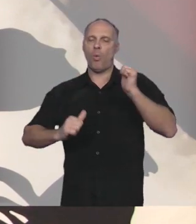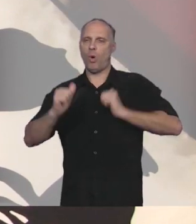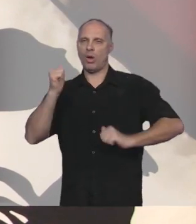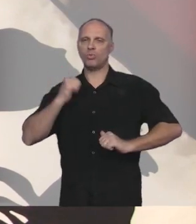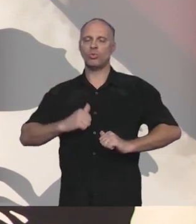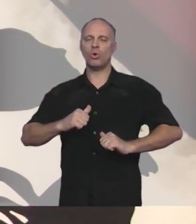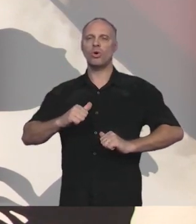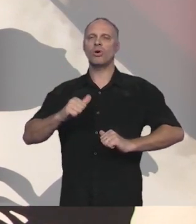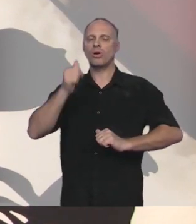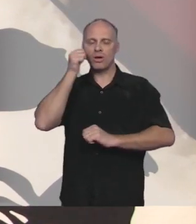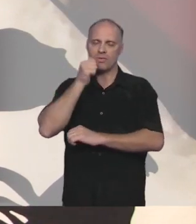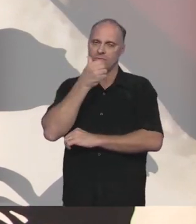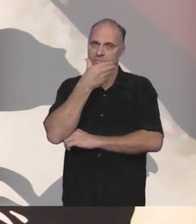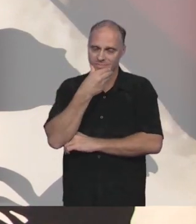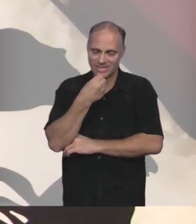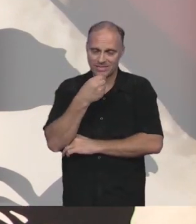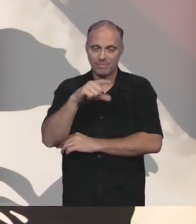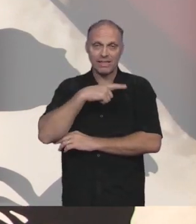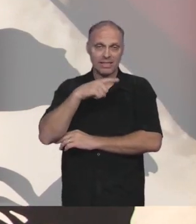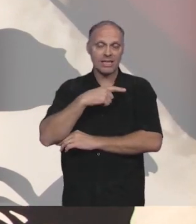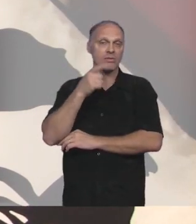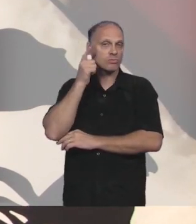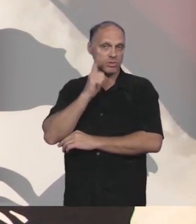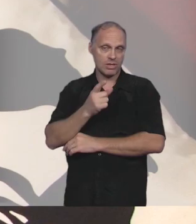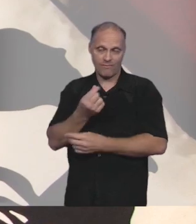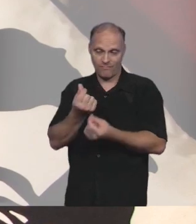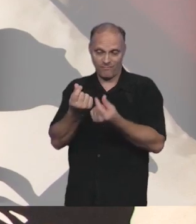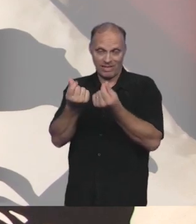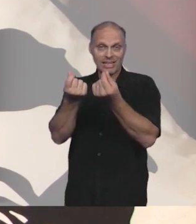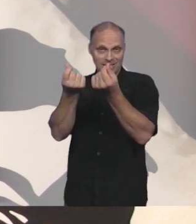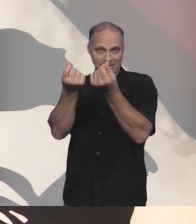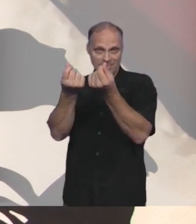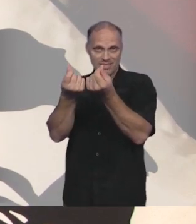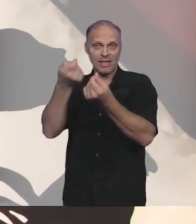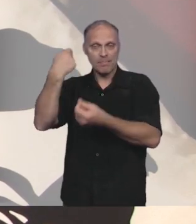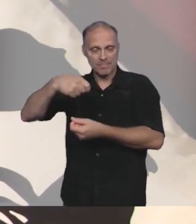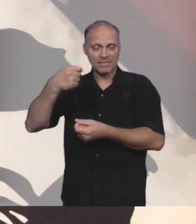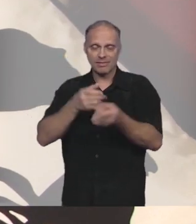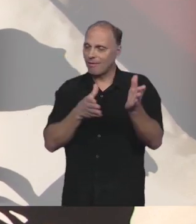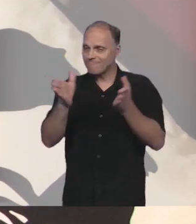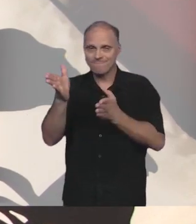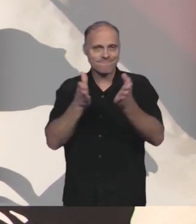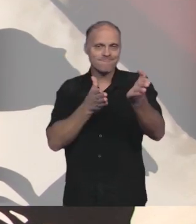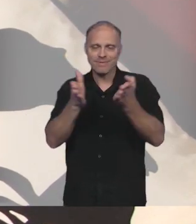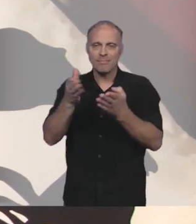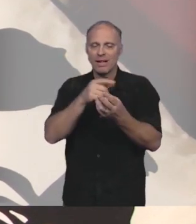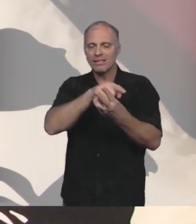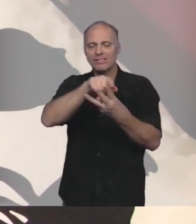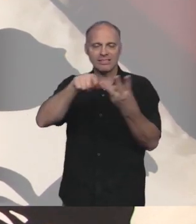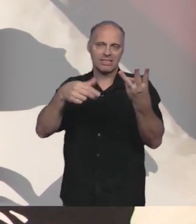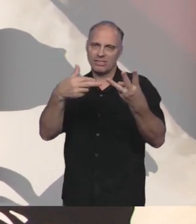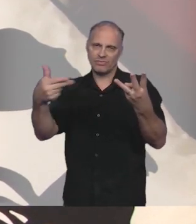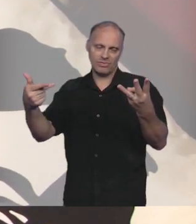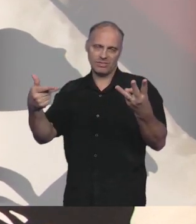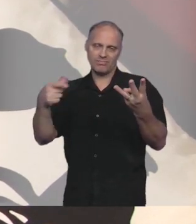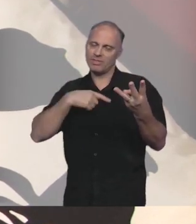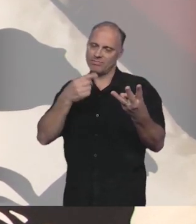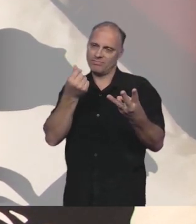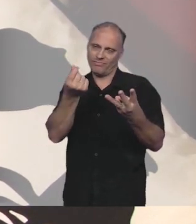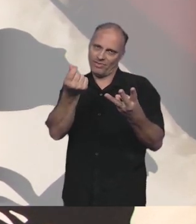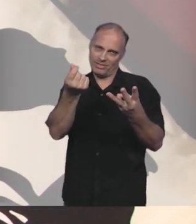eles têm que transitar pelas 3 coisas. E eu acho até o contrário, eu acho que a TV leva mais gente para o